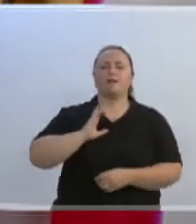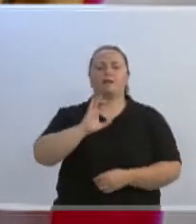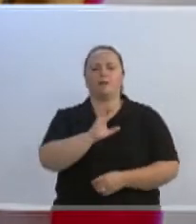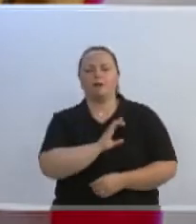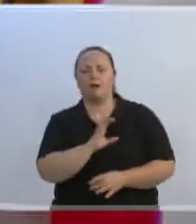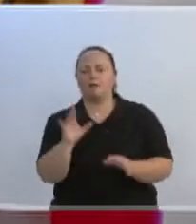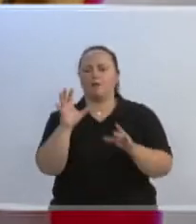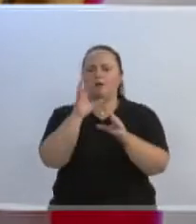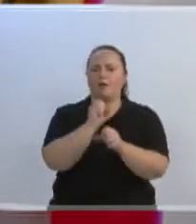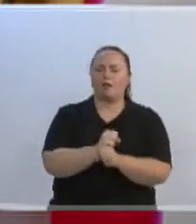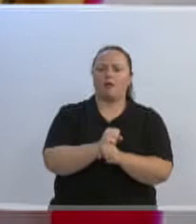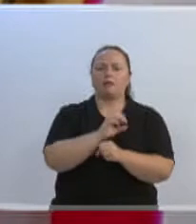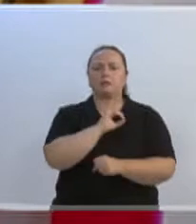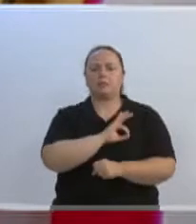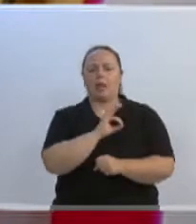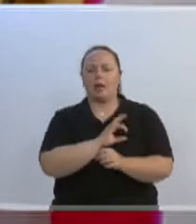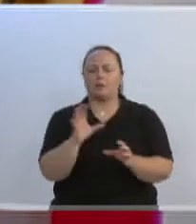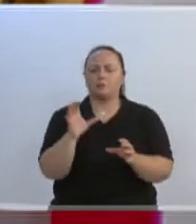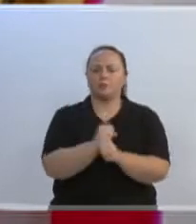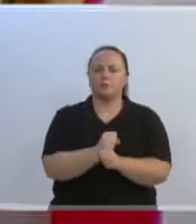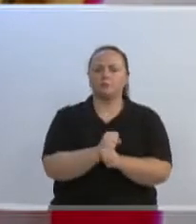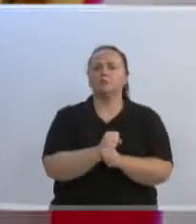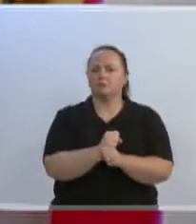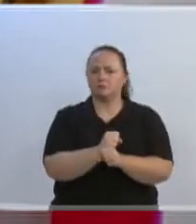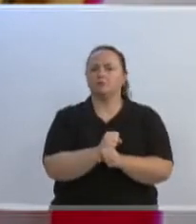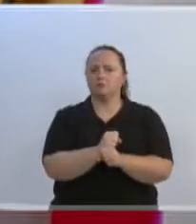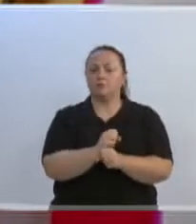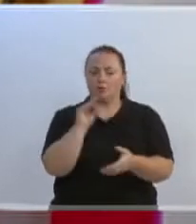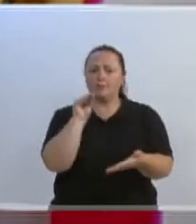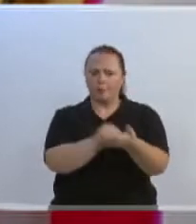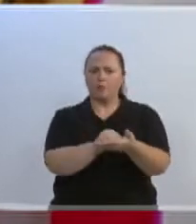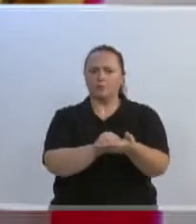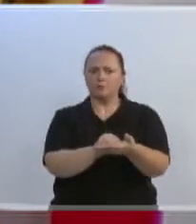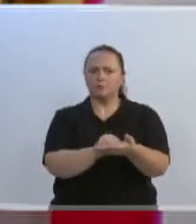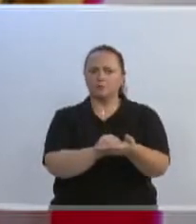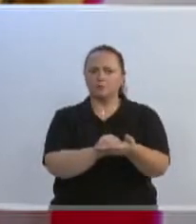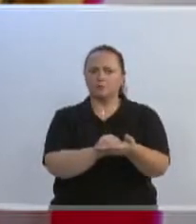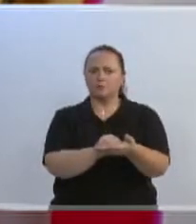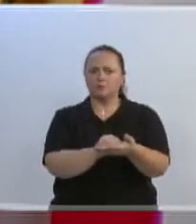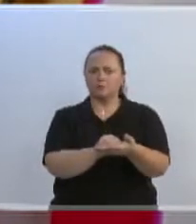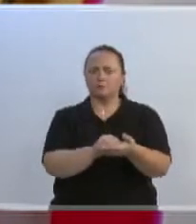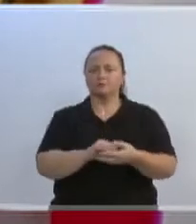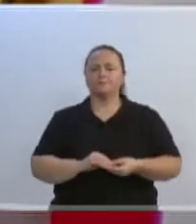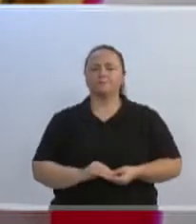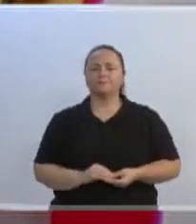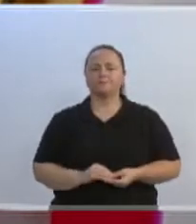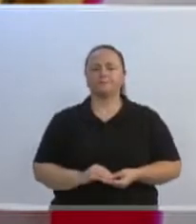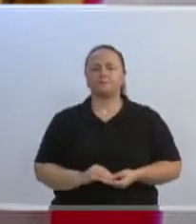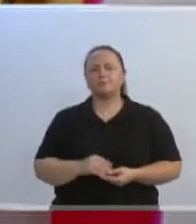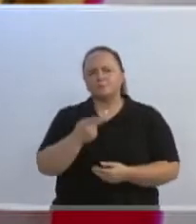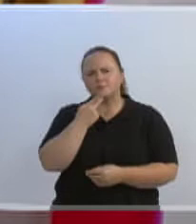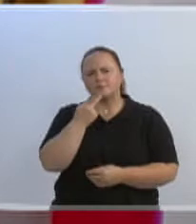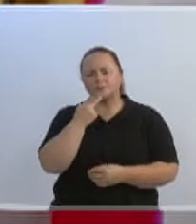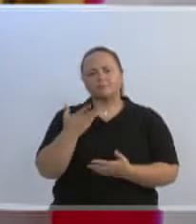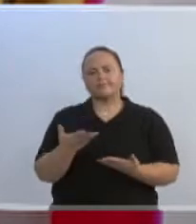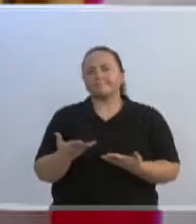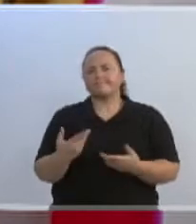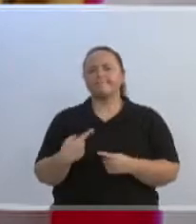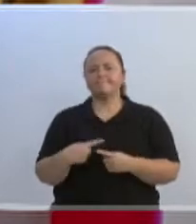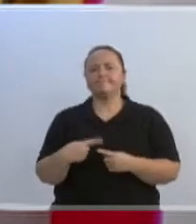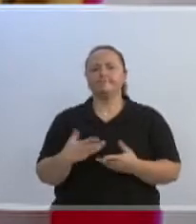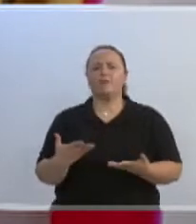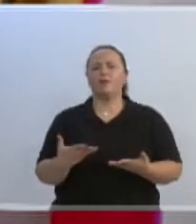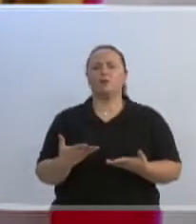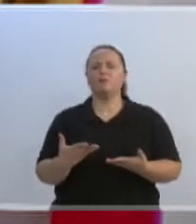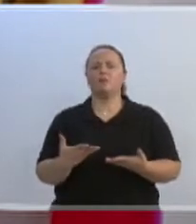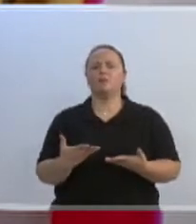custar tanto. Isso Vossa Excelência deveria de postar. Aí nós vamos falar diferente um com o outro. Eu falo isso, não, vereador, porque eu não mando